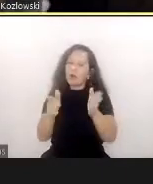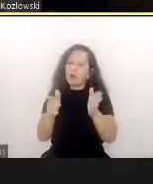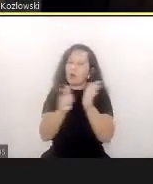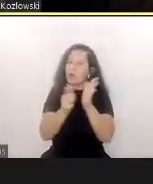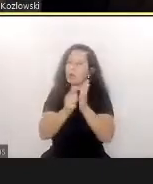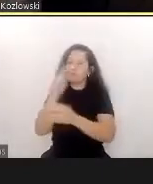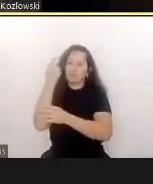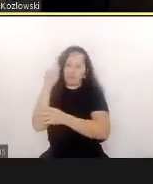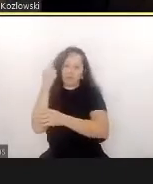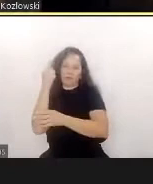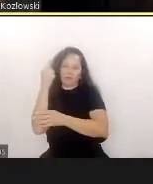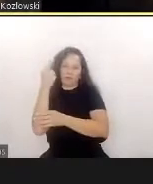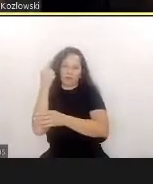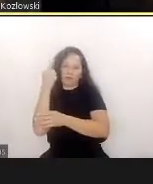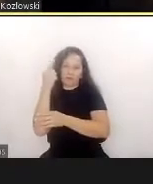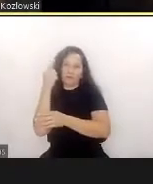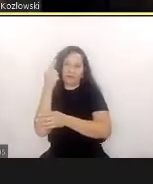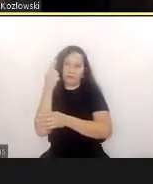o papel que a geografia teve